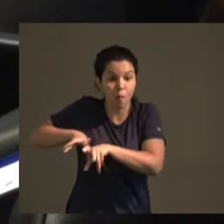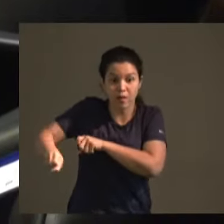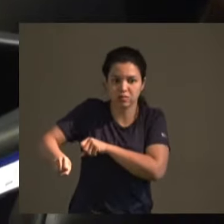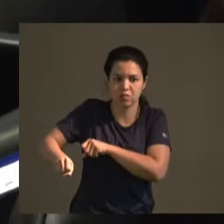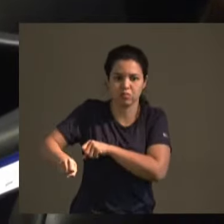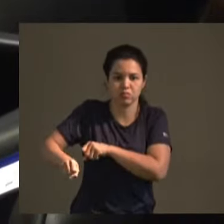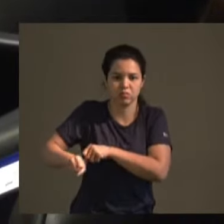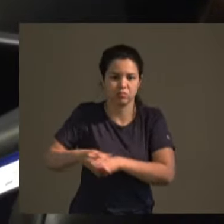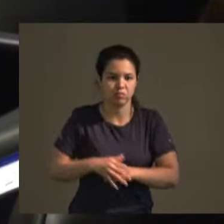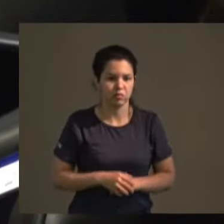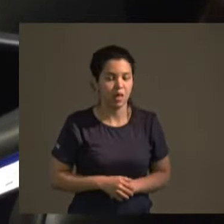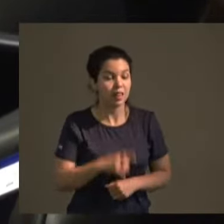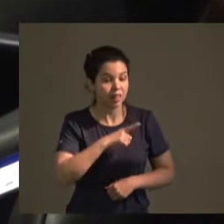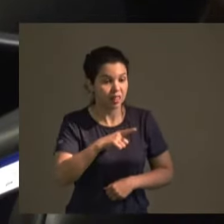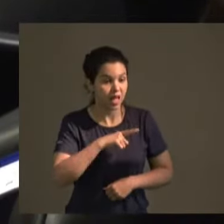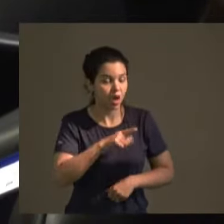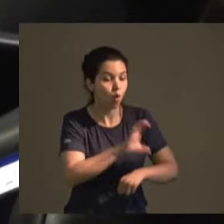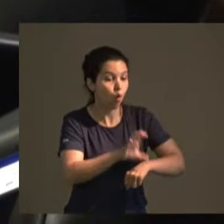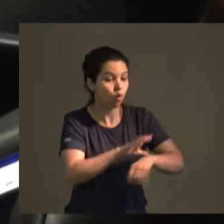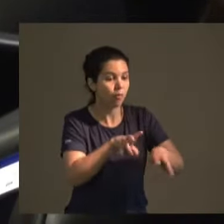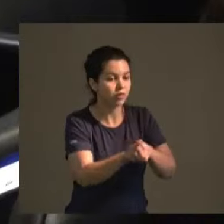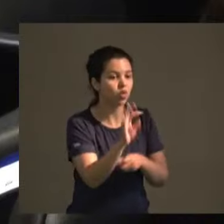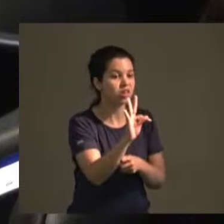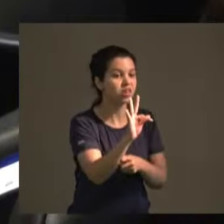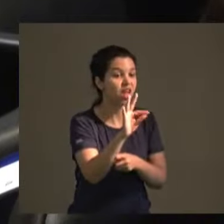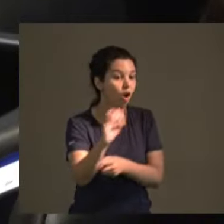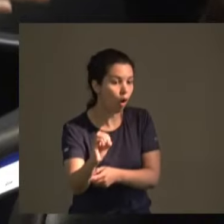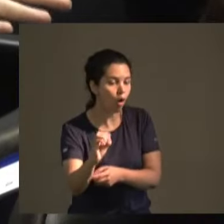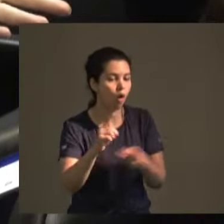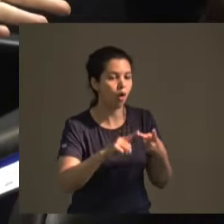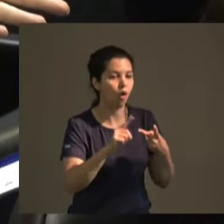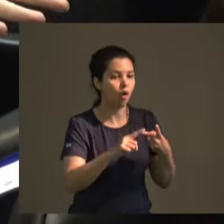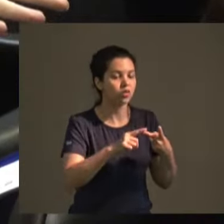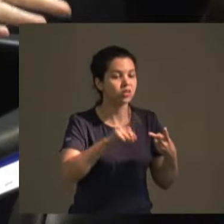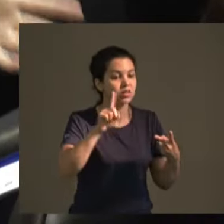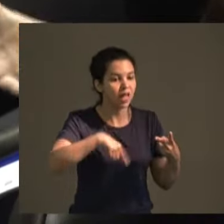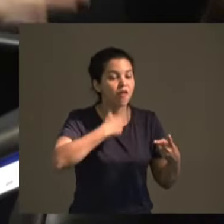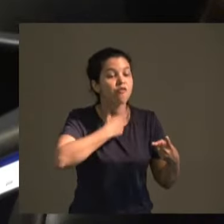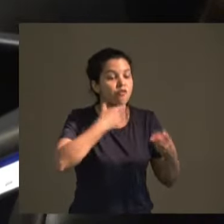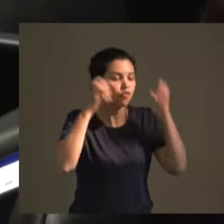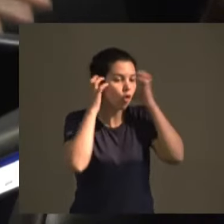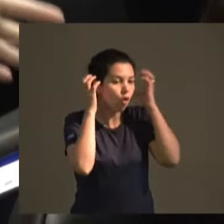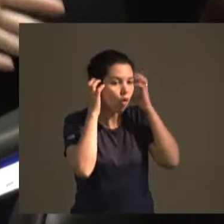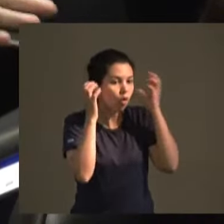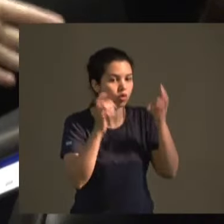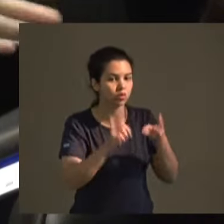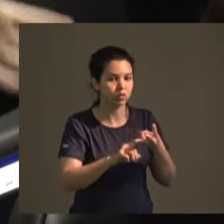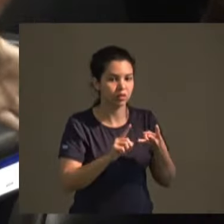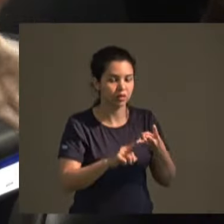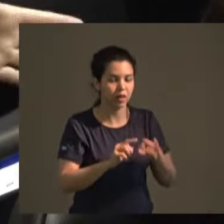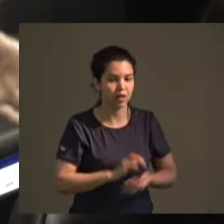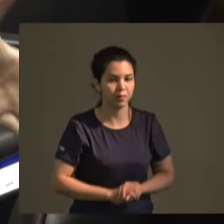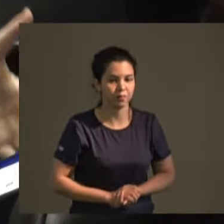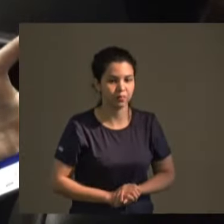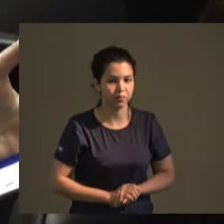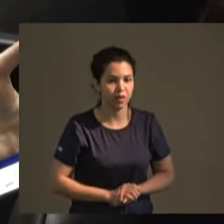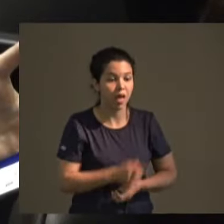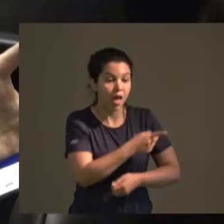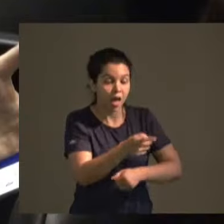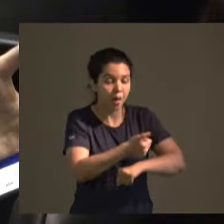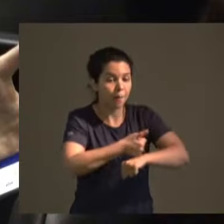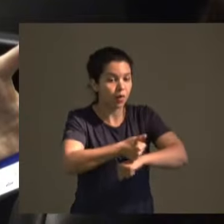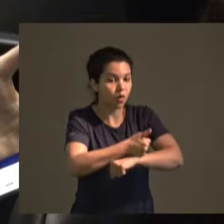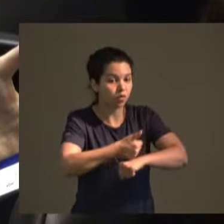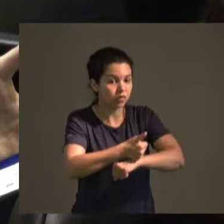TO, formação de TO, de fono, nós temos o apagão das licenciaturas, a formação desses